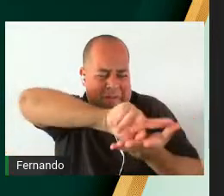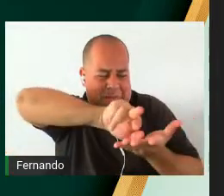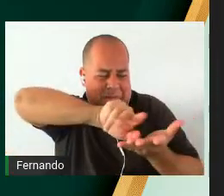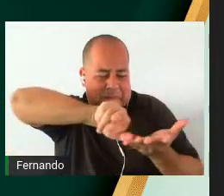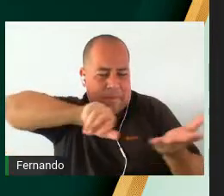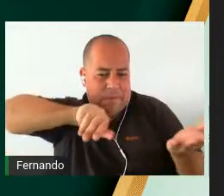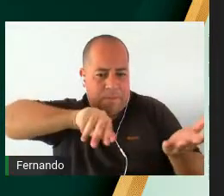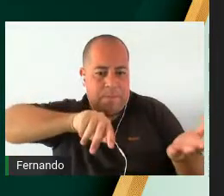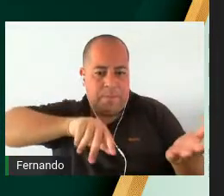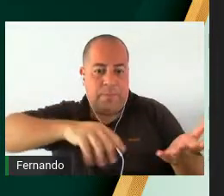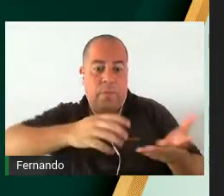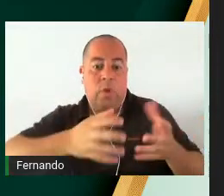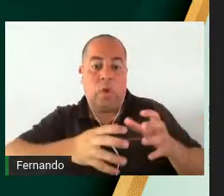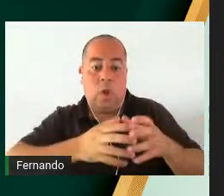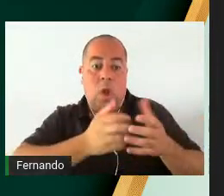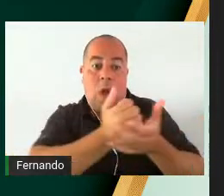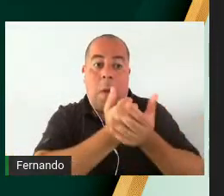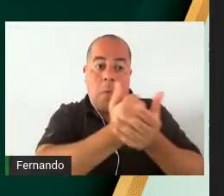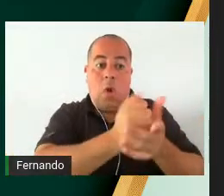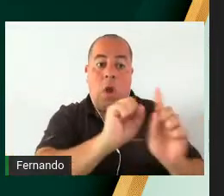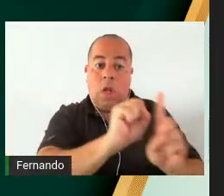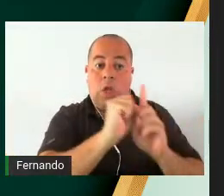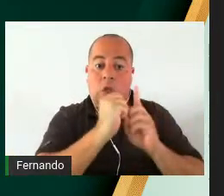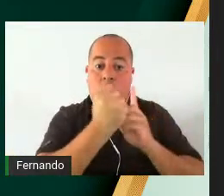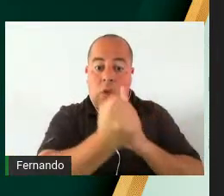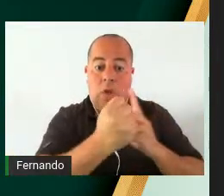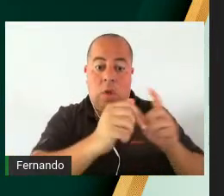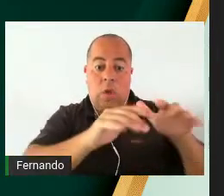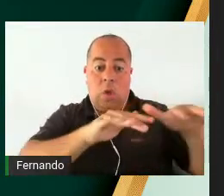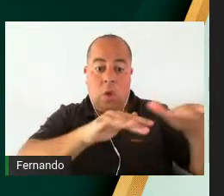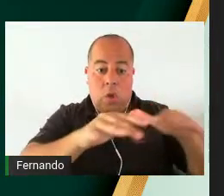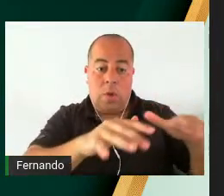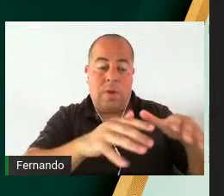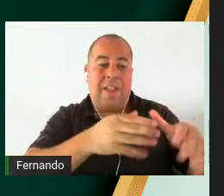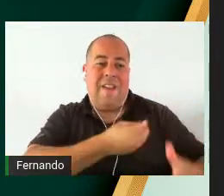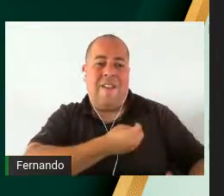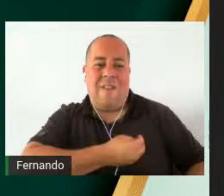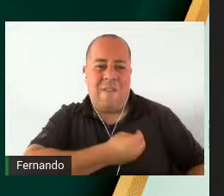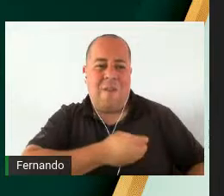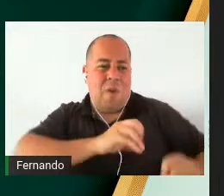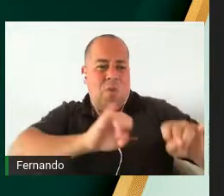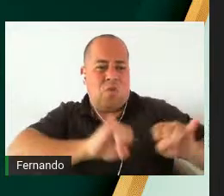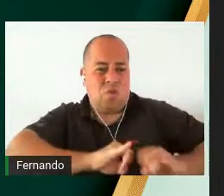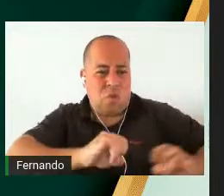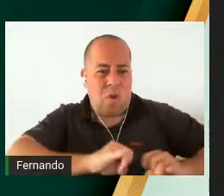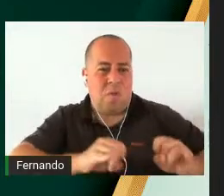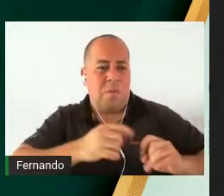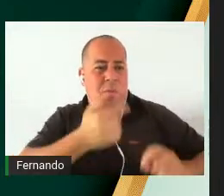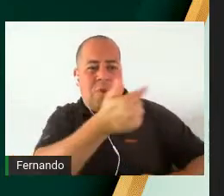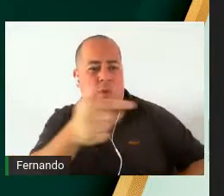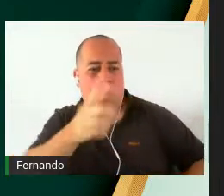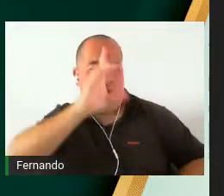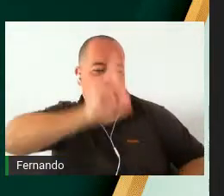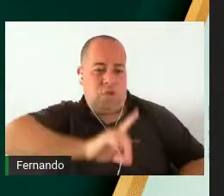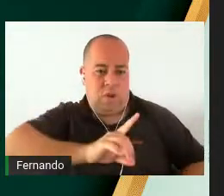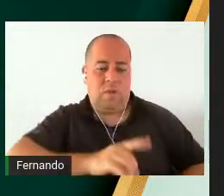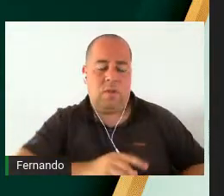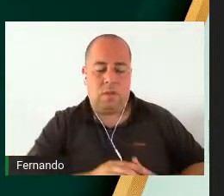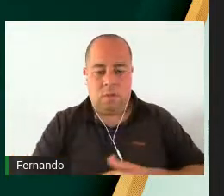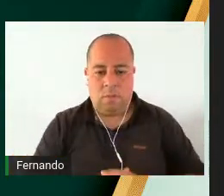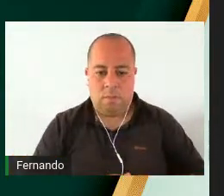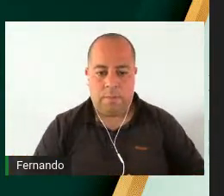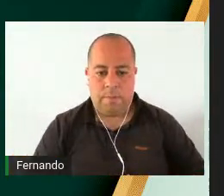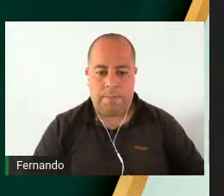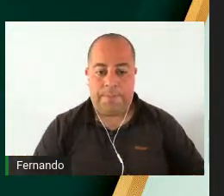lado dos grupos sociais que definham com as privações de seus direitos sociais. Em